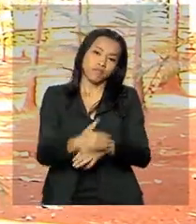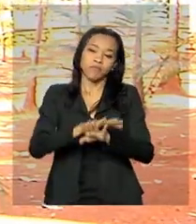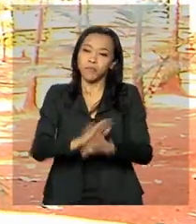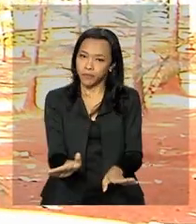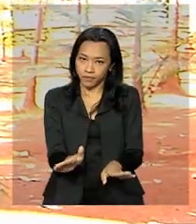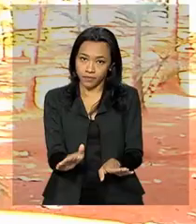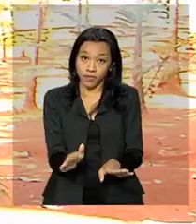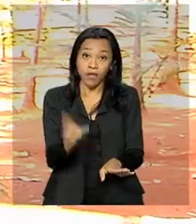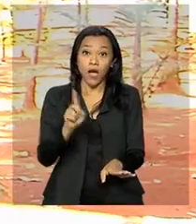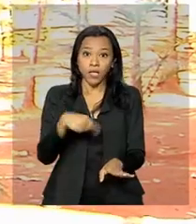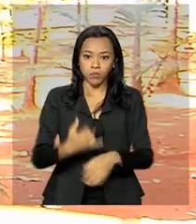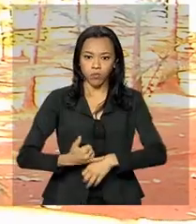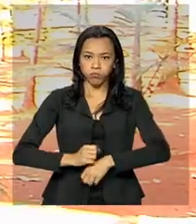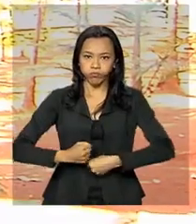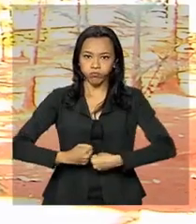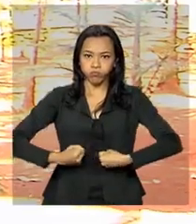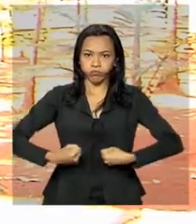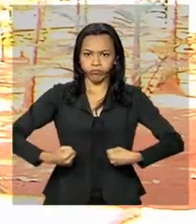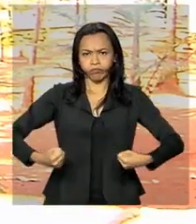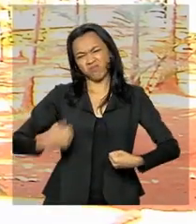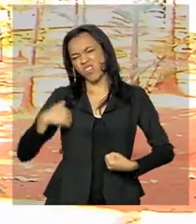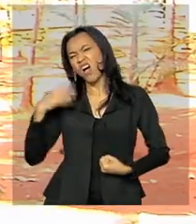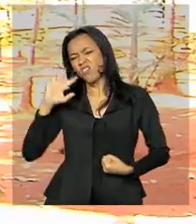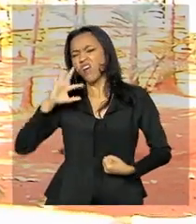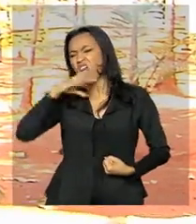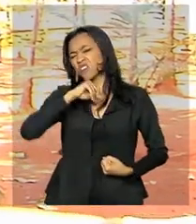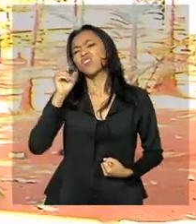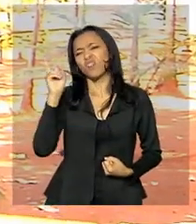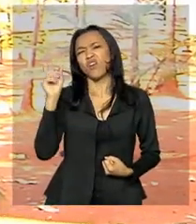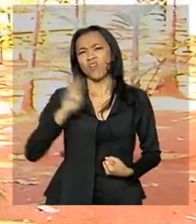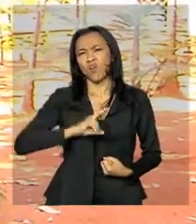descansar. Aí eu comecei a engordar, eu achava, não, eu vou emagrecer.